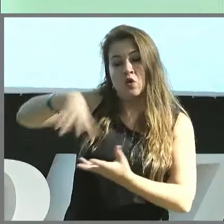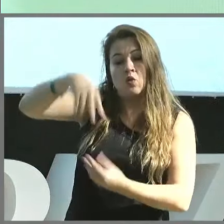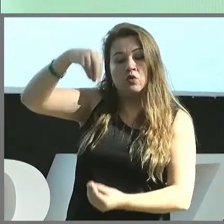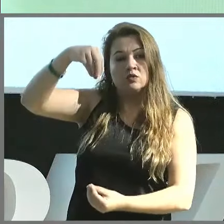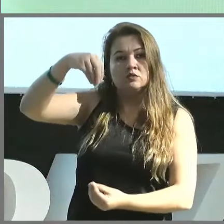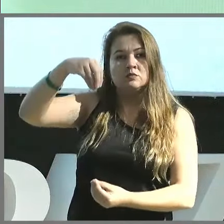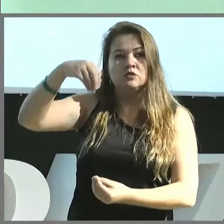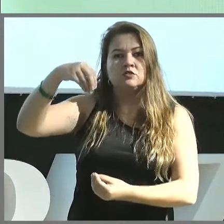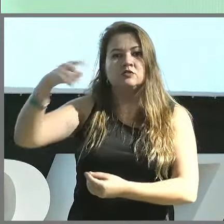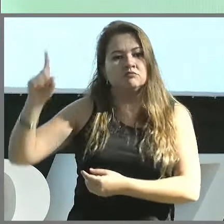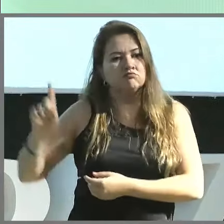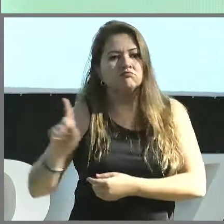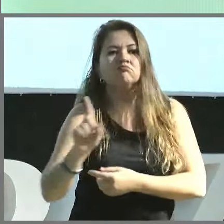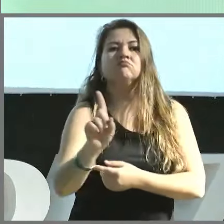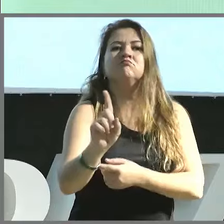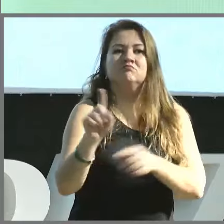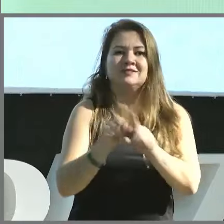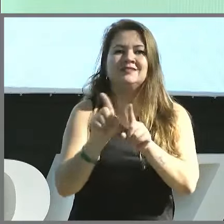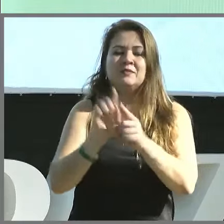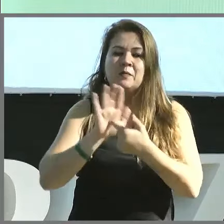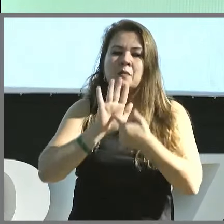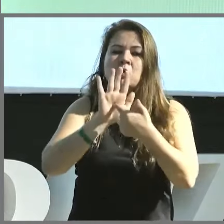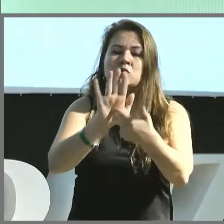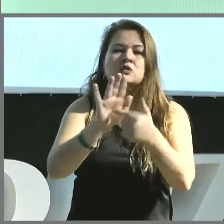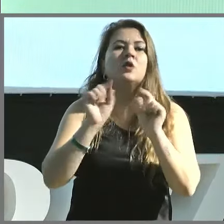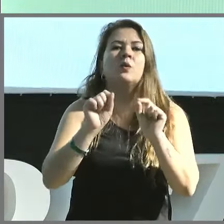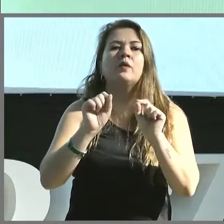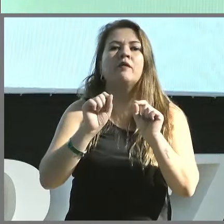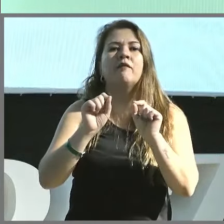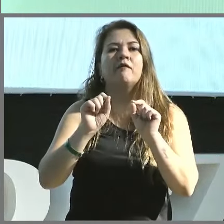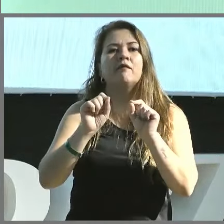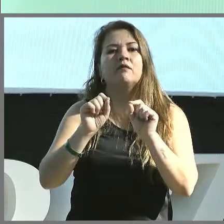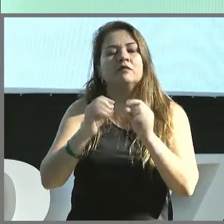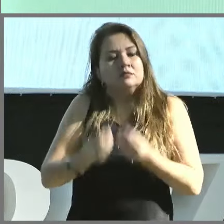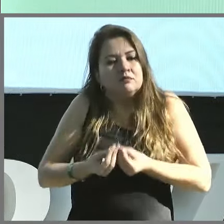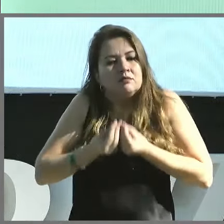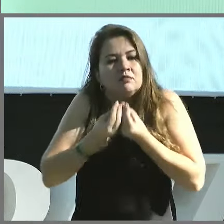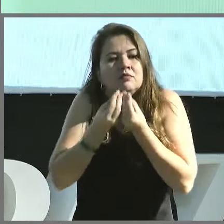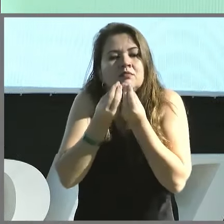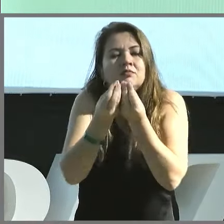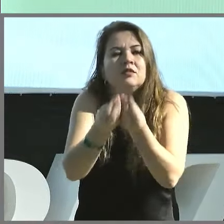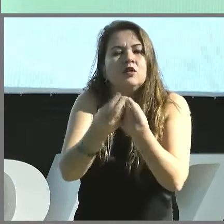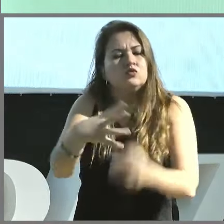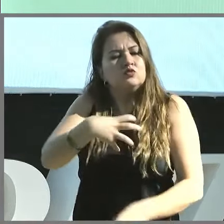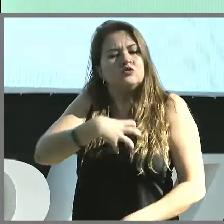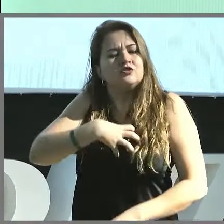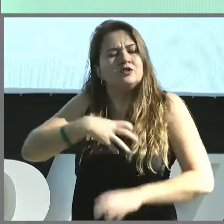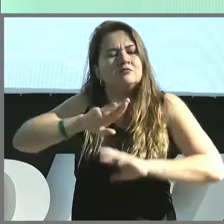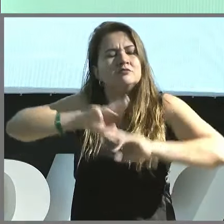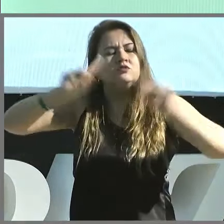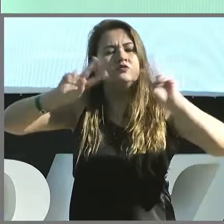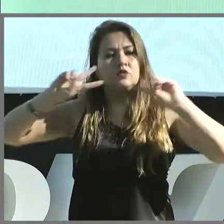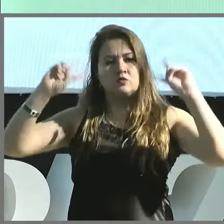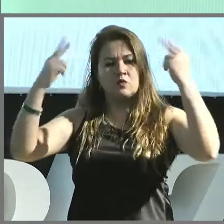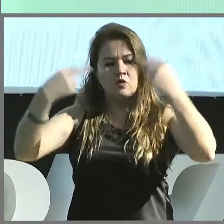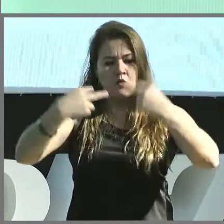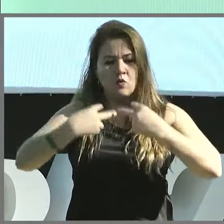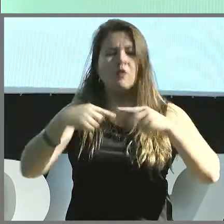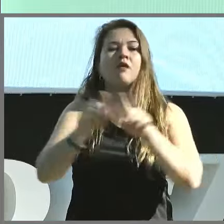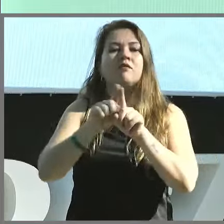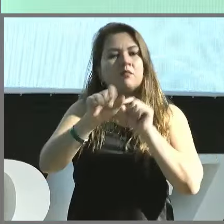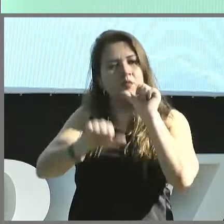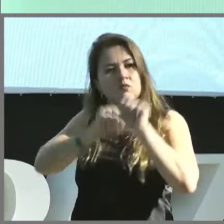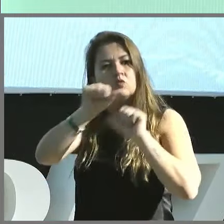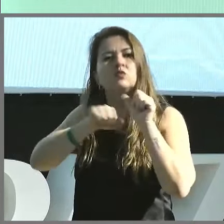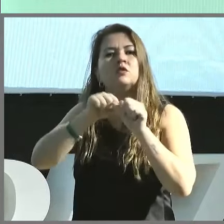nesse lugar, nos favorecendo, portanto, esse novo olhar, para que possamos ser cristãos